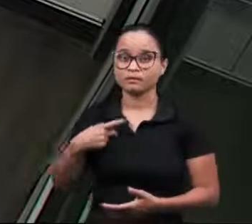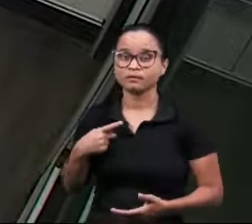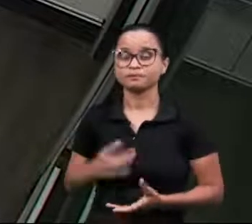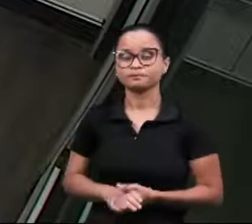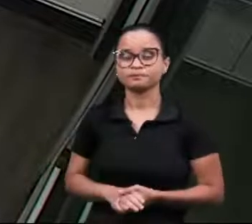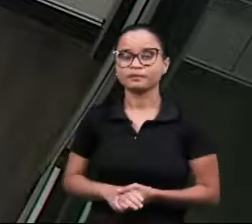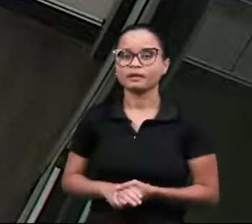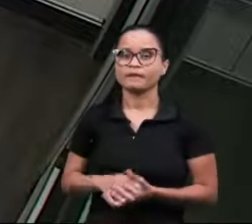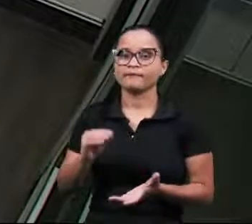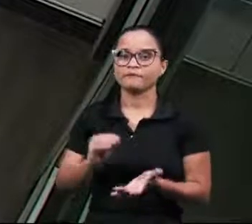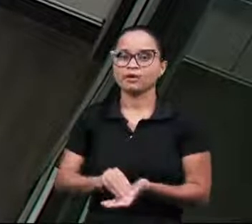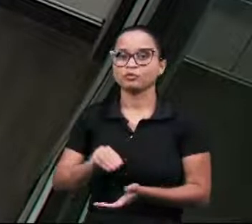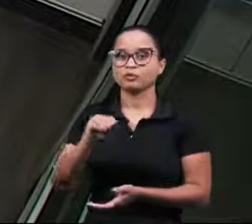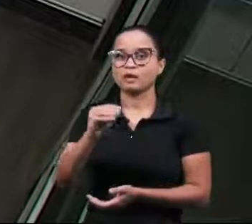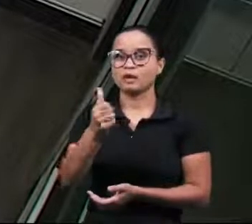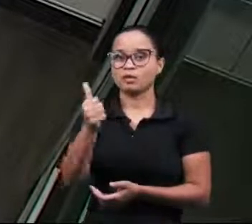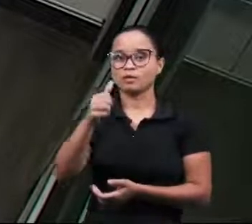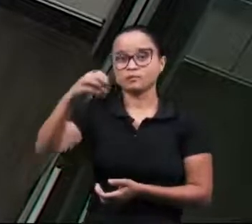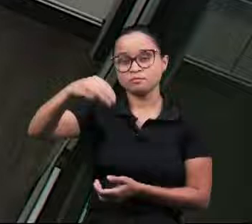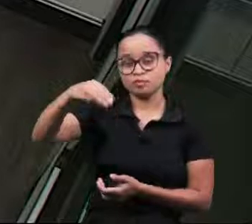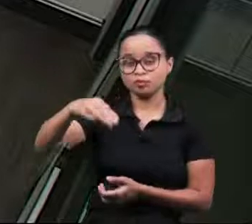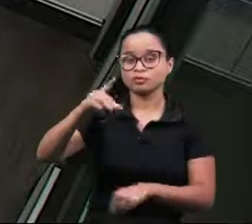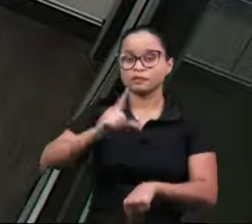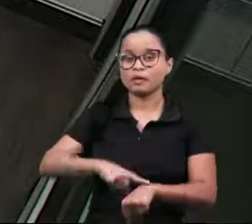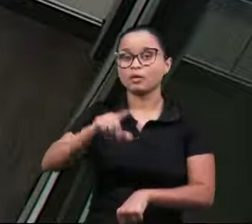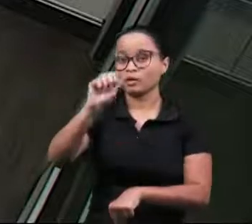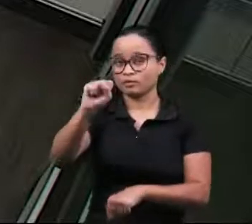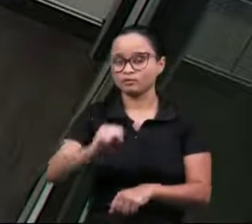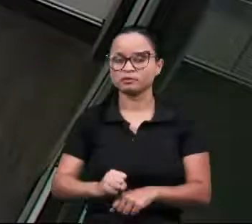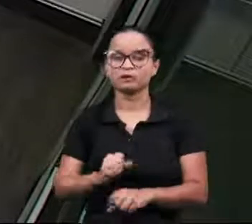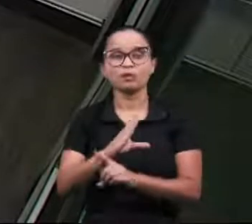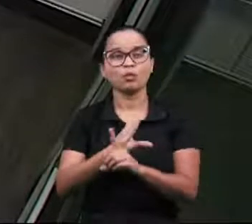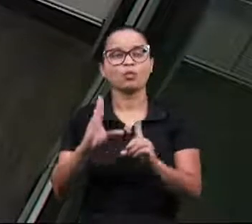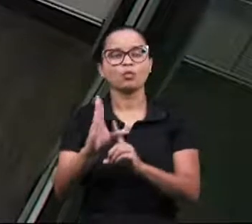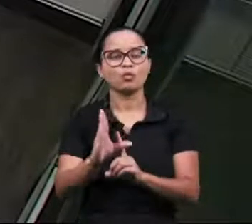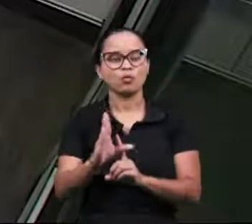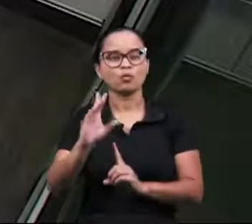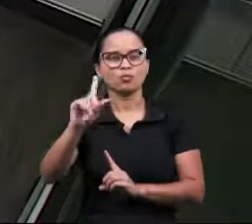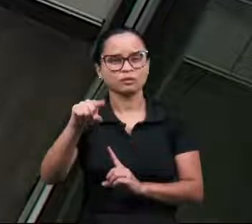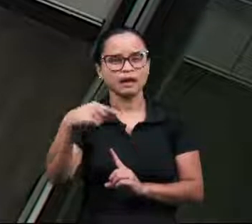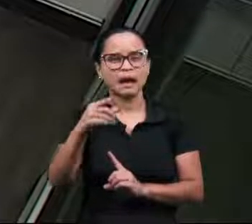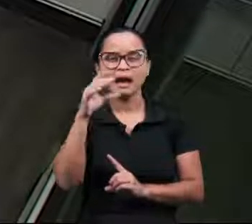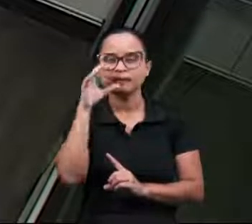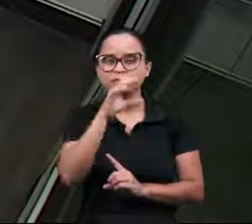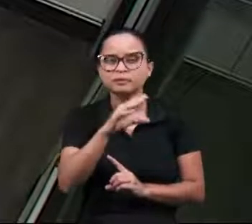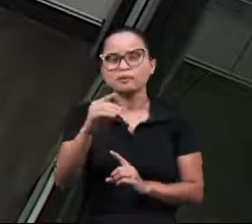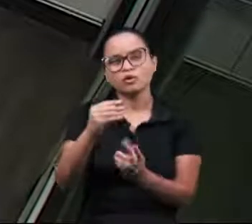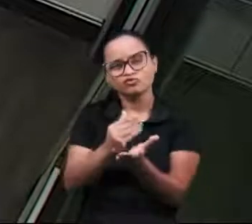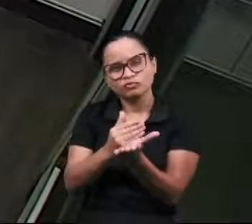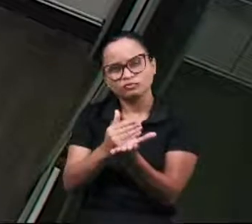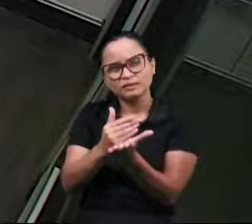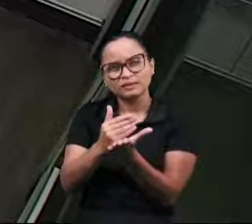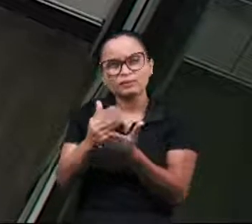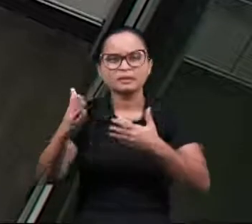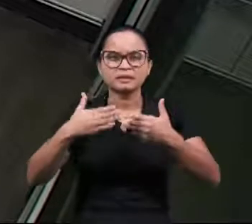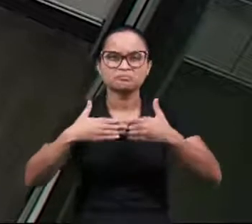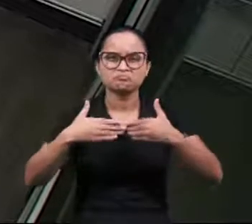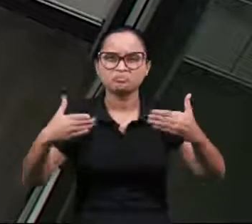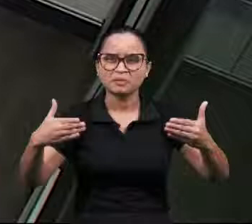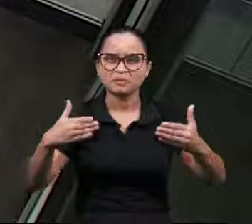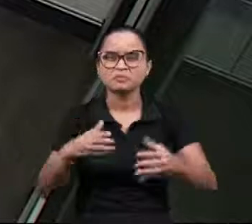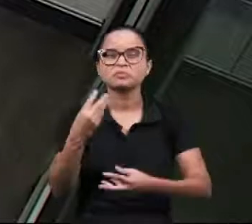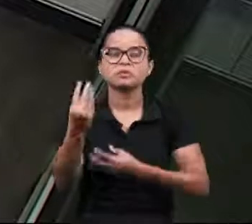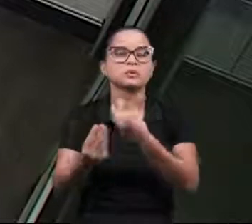11 minutos para as 8 horas, o culto começa daqui a 11 minutos. O senhor pode dar uma breve introdução? Ou fica um pouco à